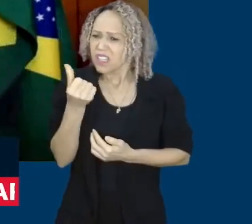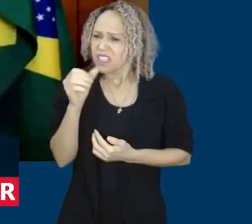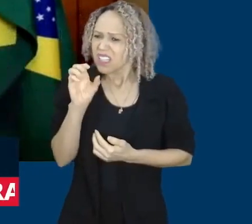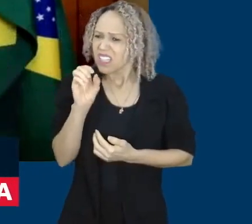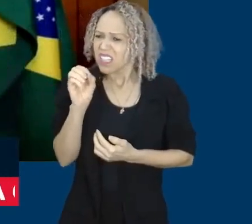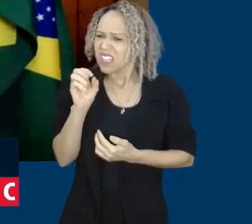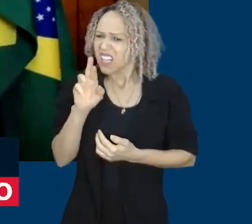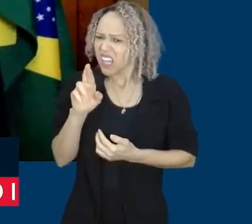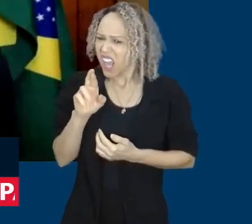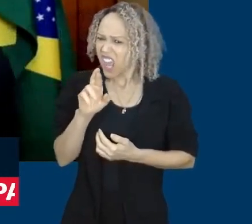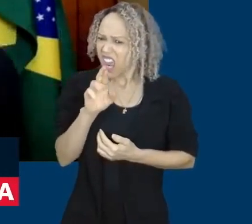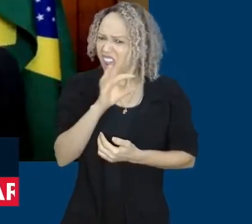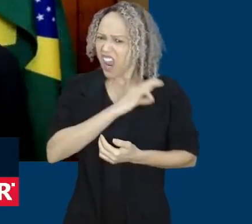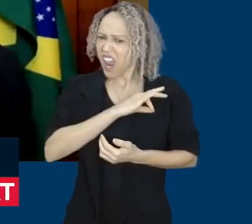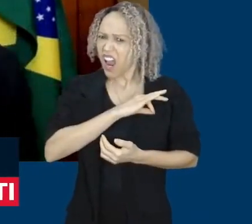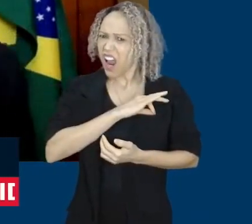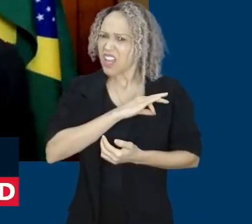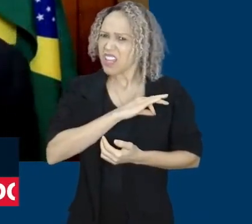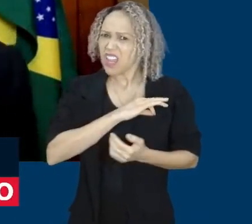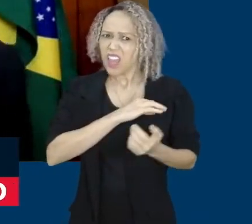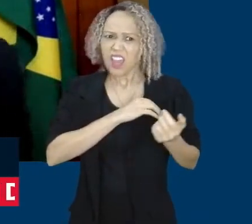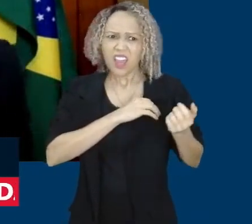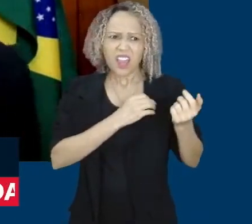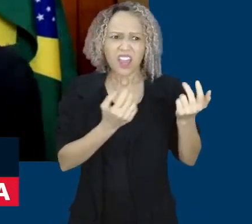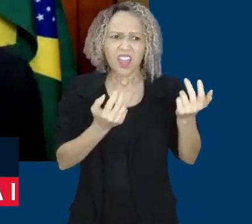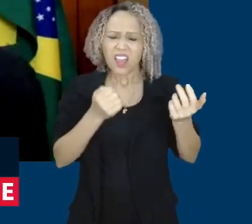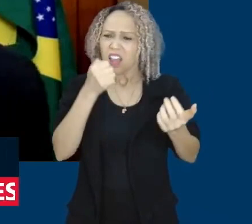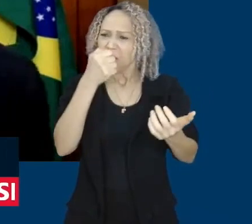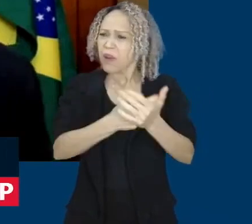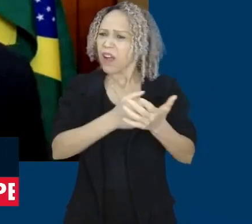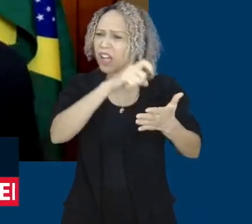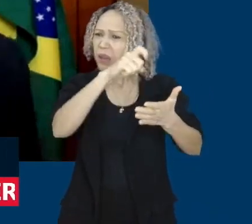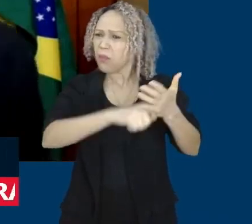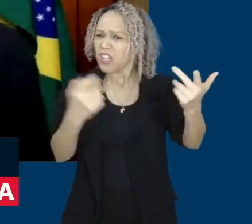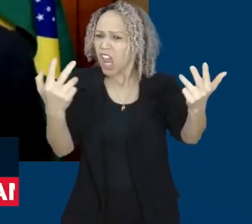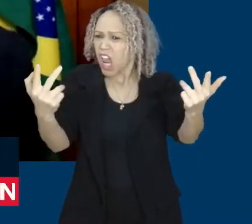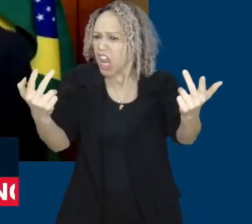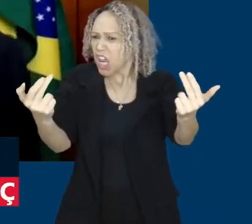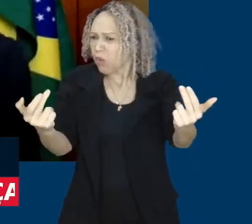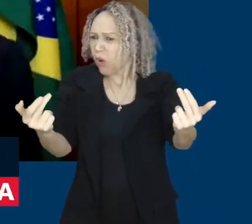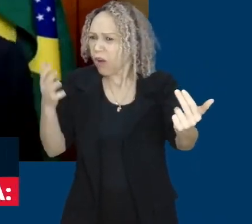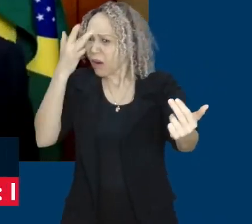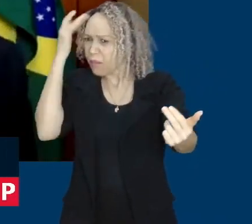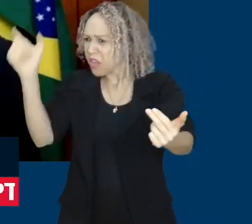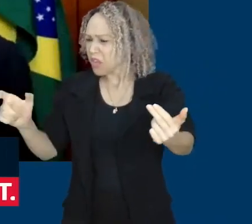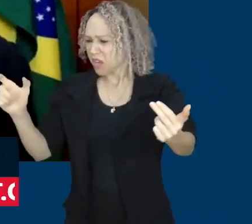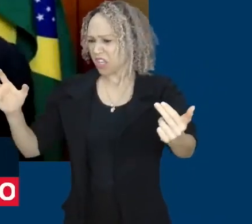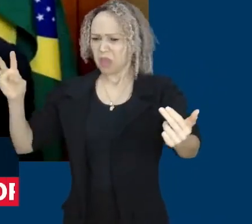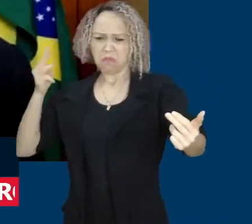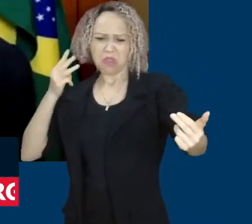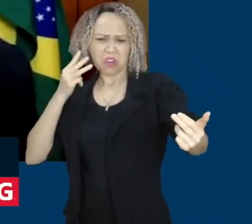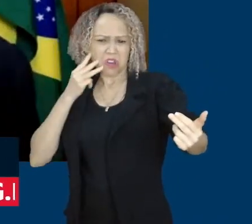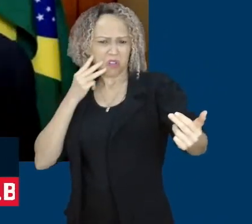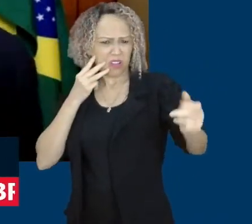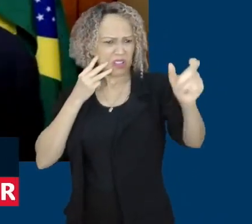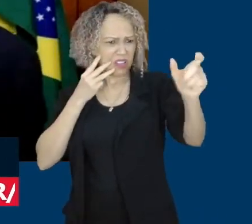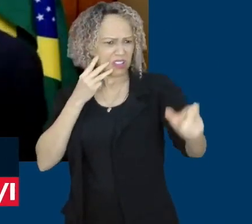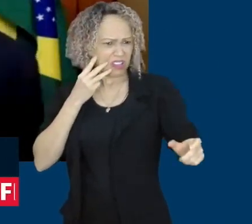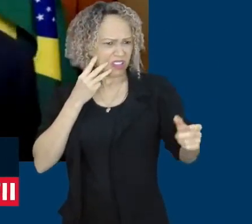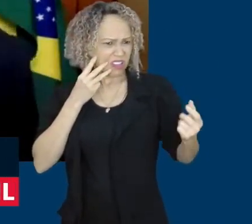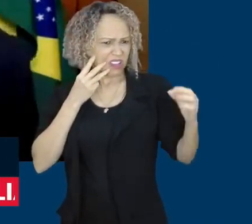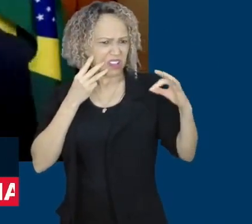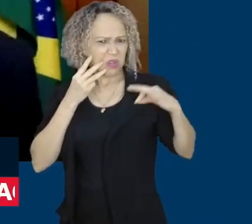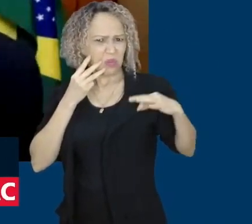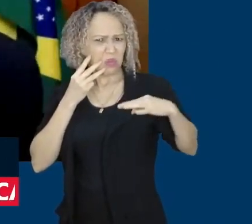ganha bilhões e milhões de reais. E esses que ganham milhões e milhões nem pagam imposto, porque eles recebem lucros, dividendos e